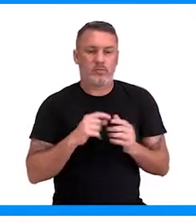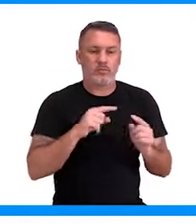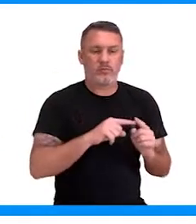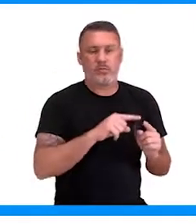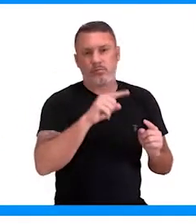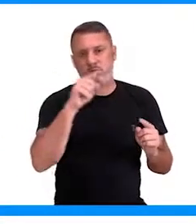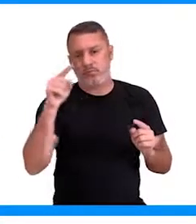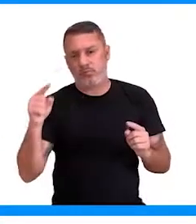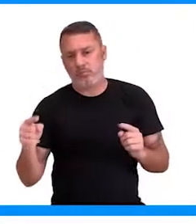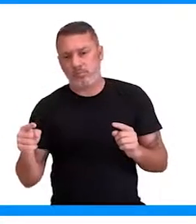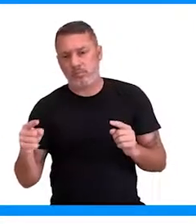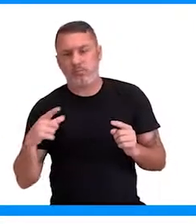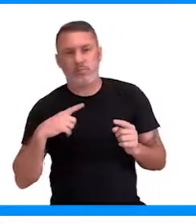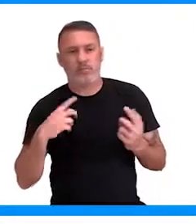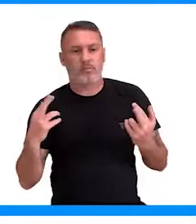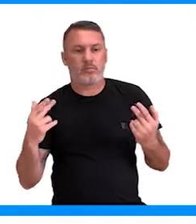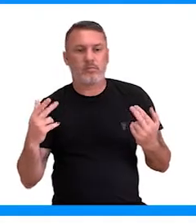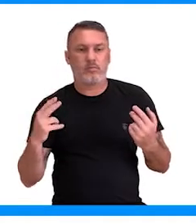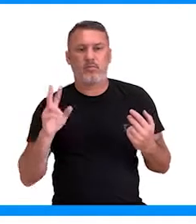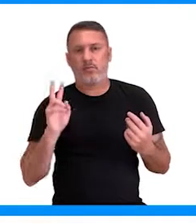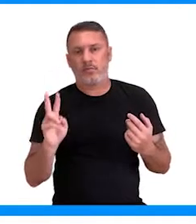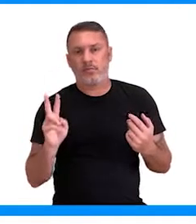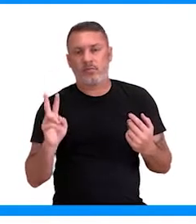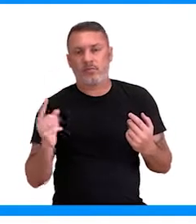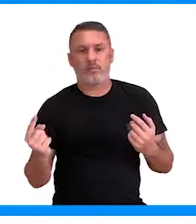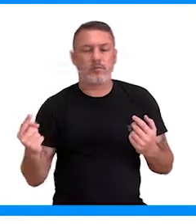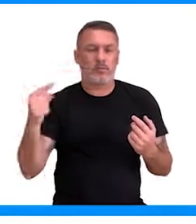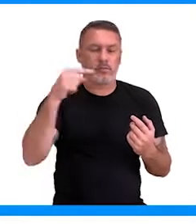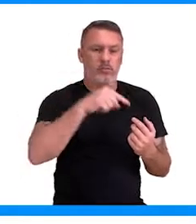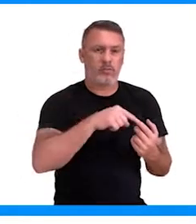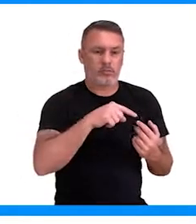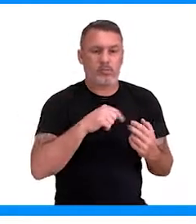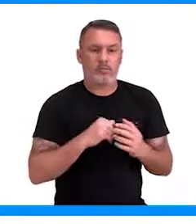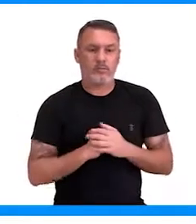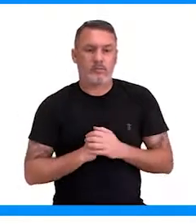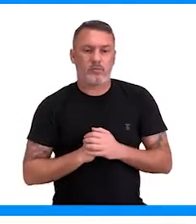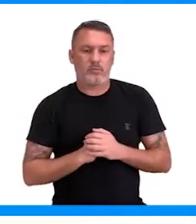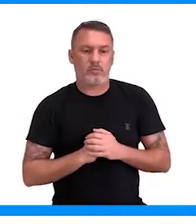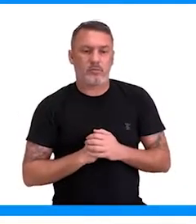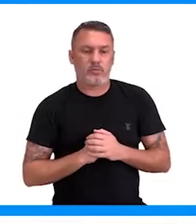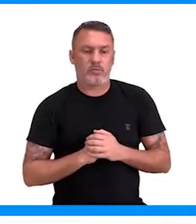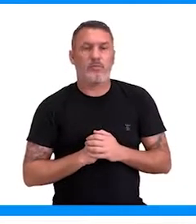vai atuar lá na outra extremidade com a mesma velocidade, só que em sentido oposto.